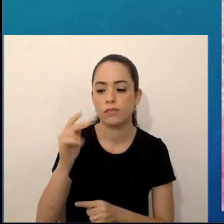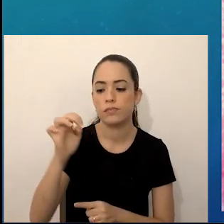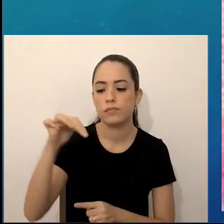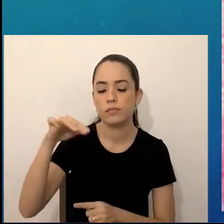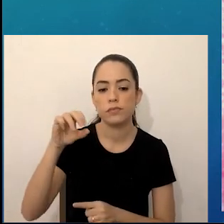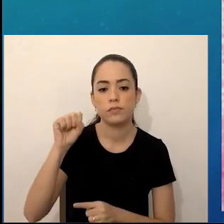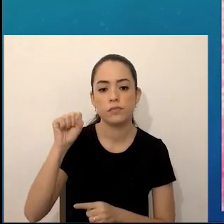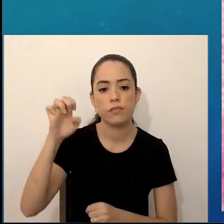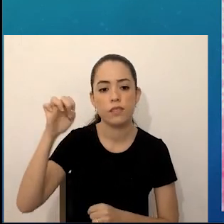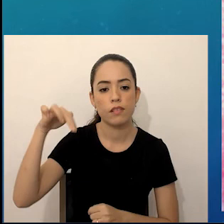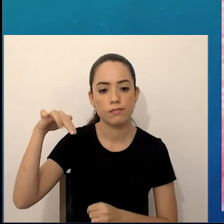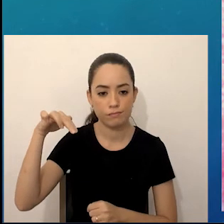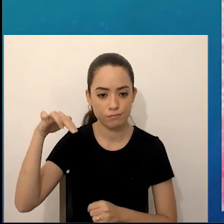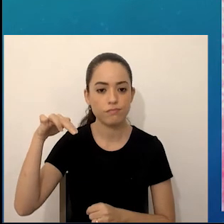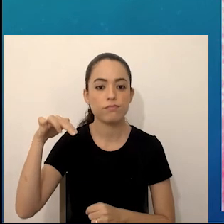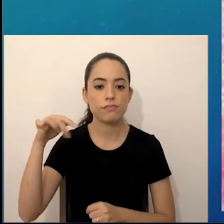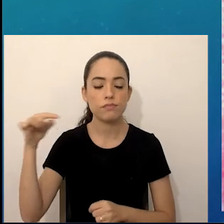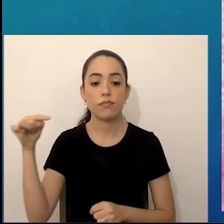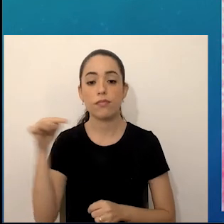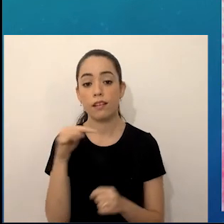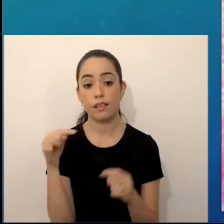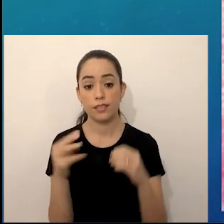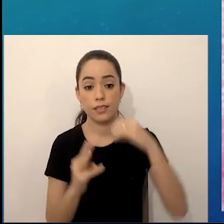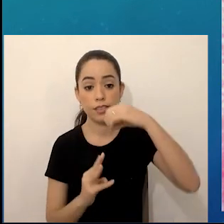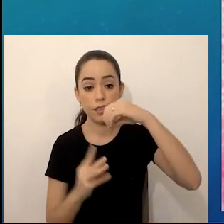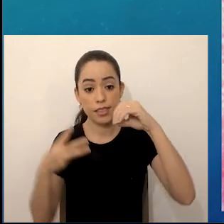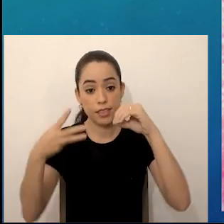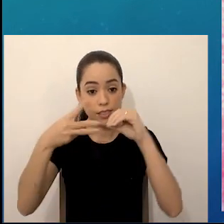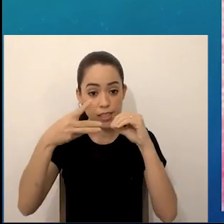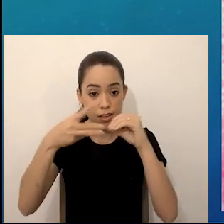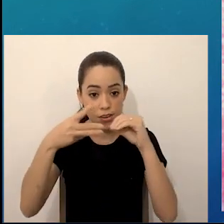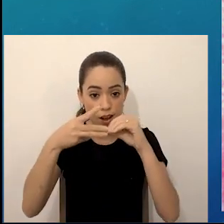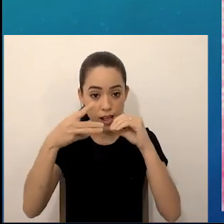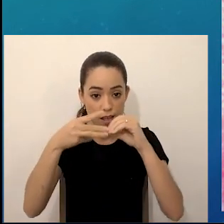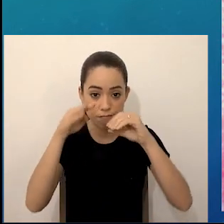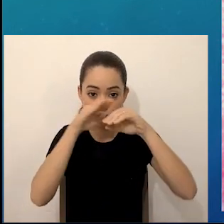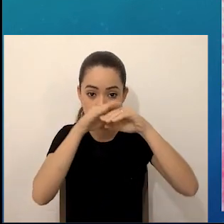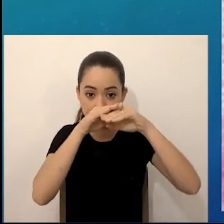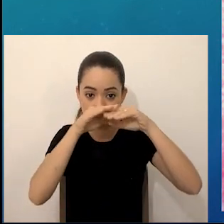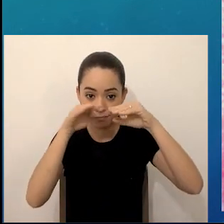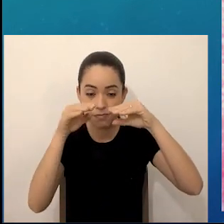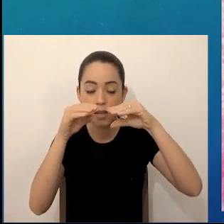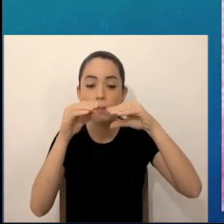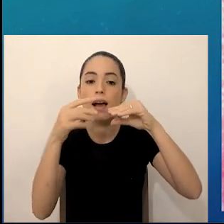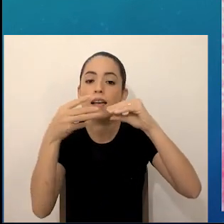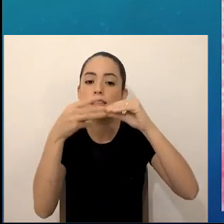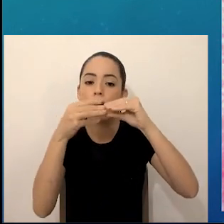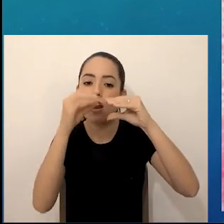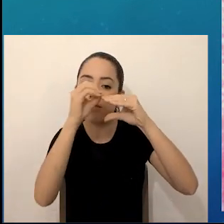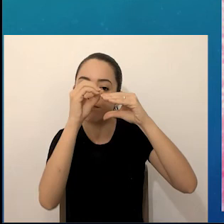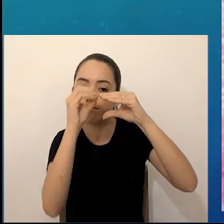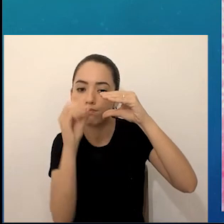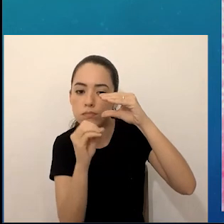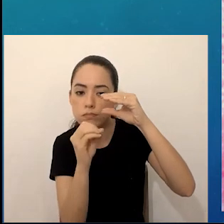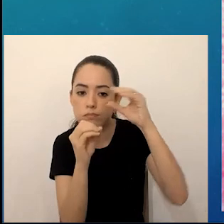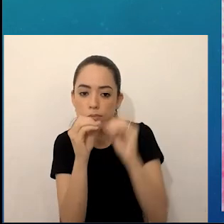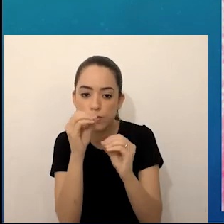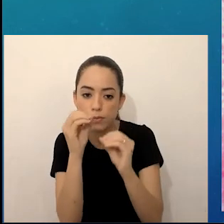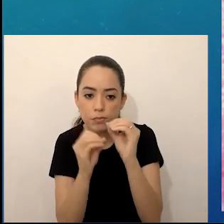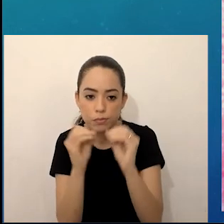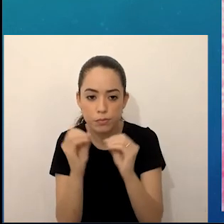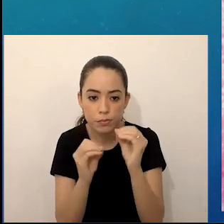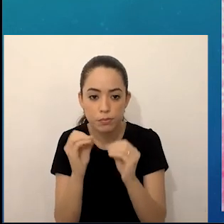nó ou nódulo de Hansen, pelo qual as células da